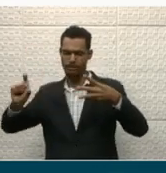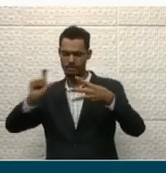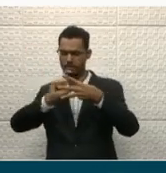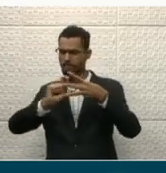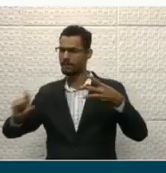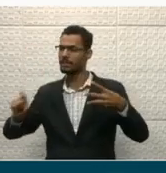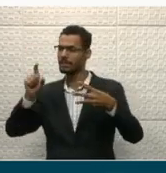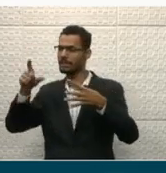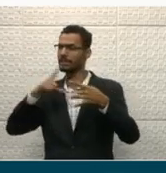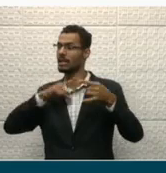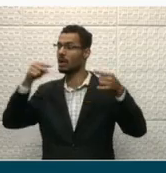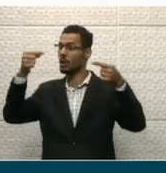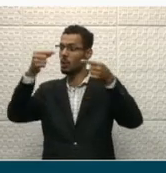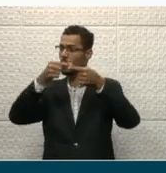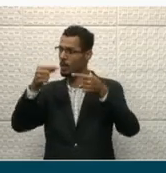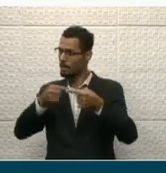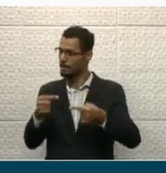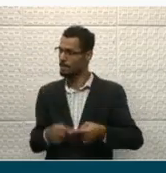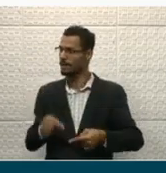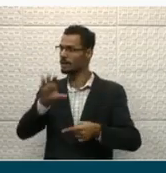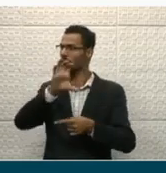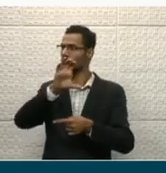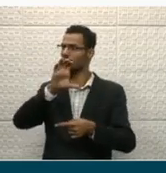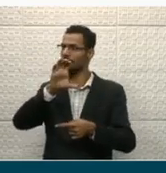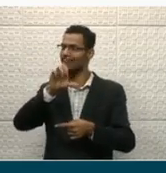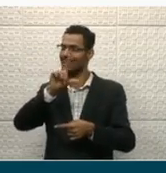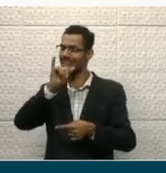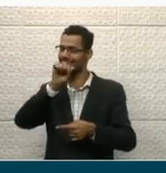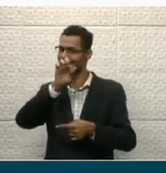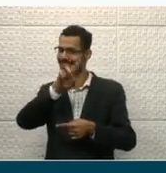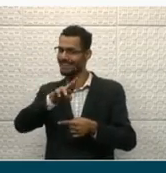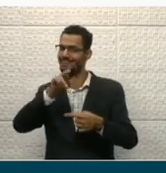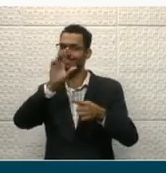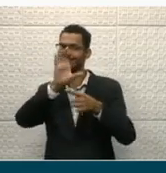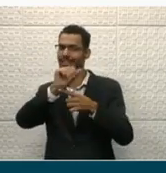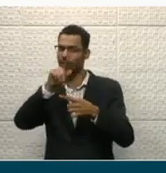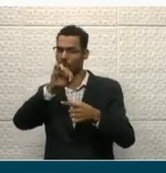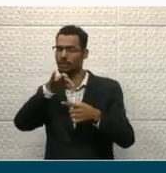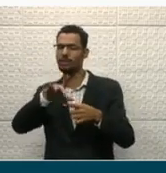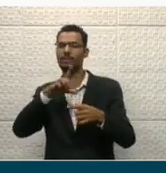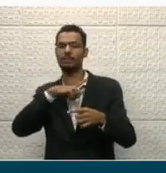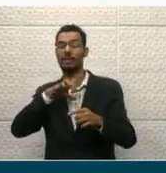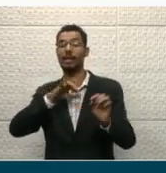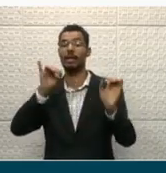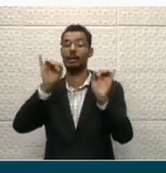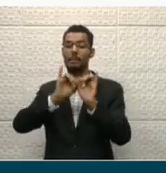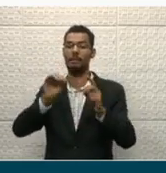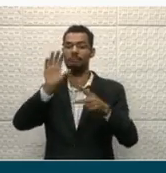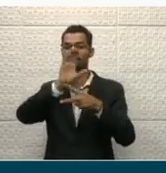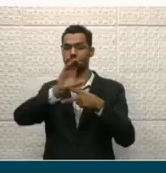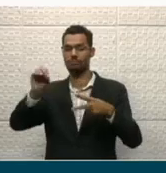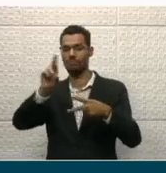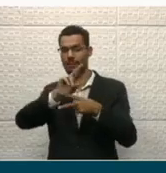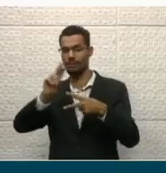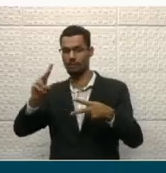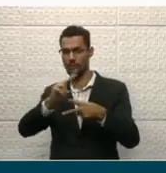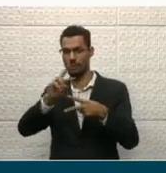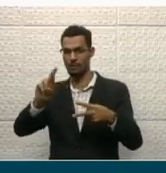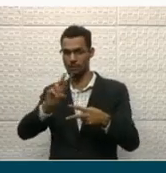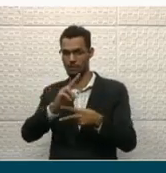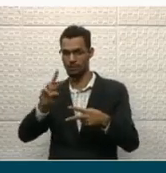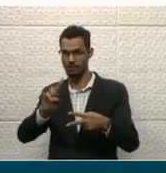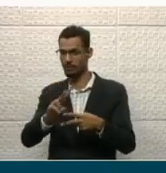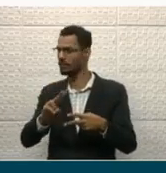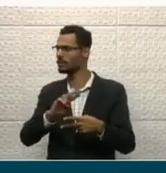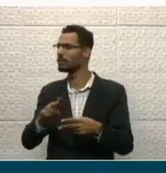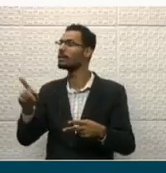como combinação linear da base canônica da imagem do espaço R2.